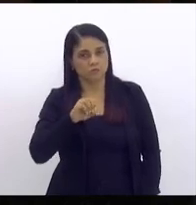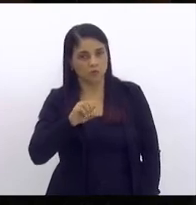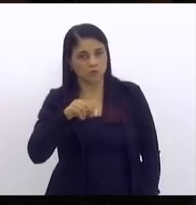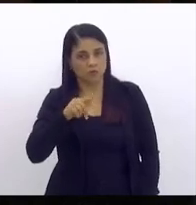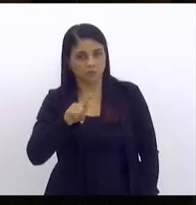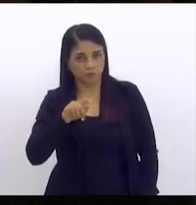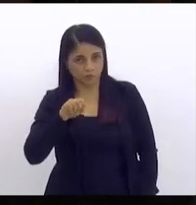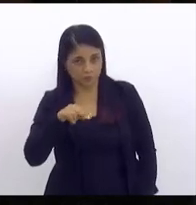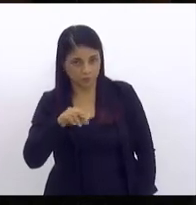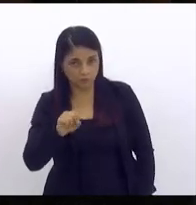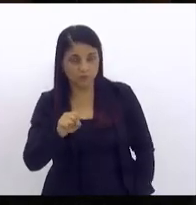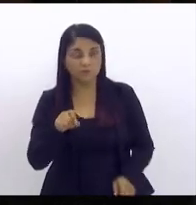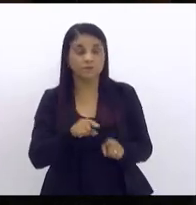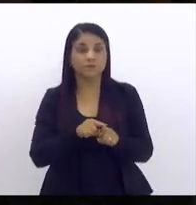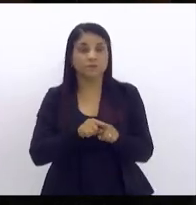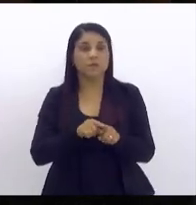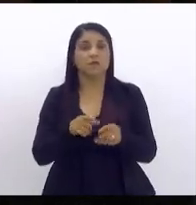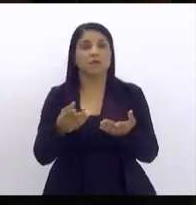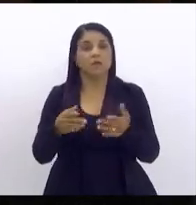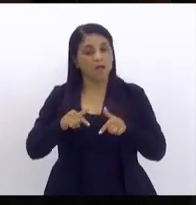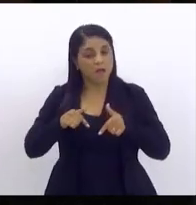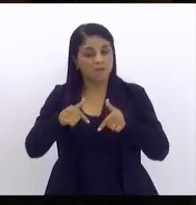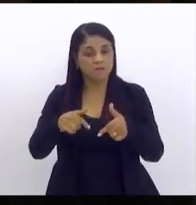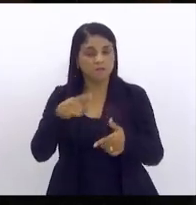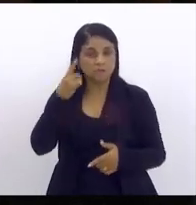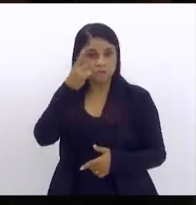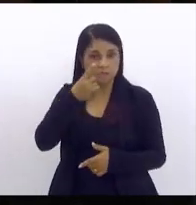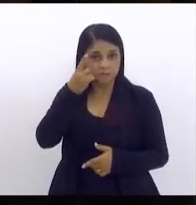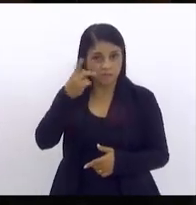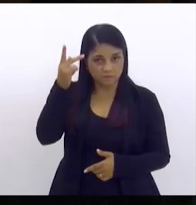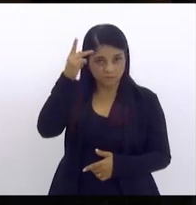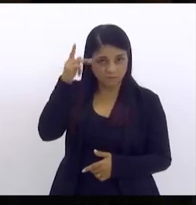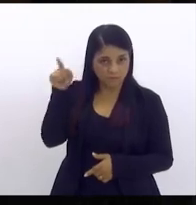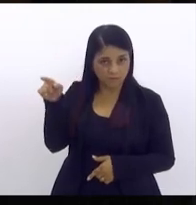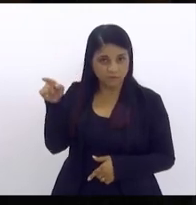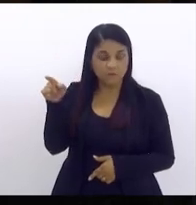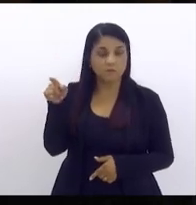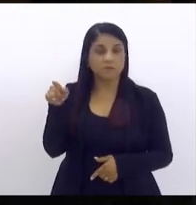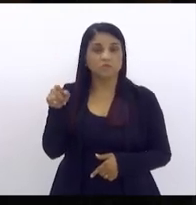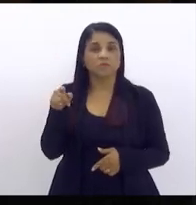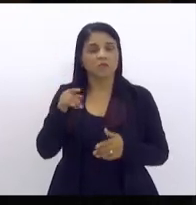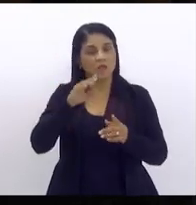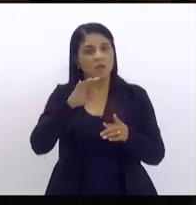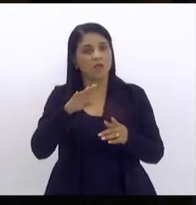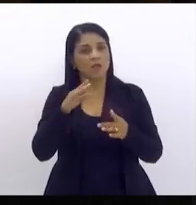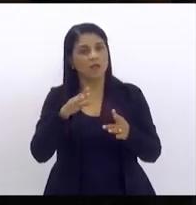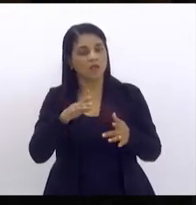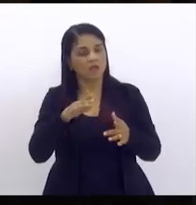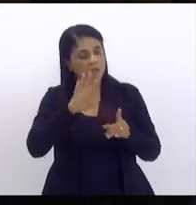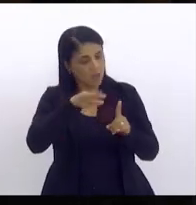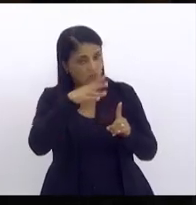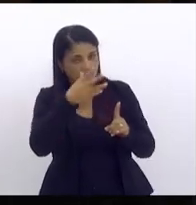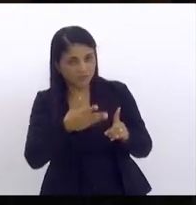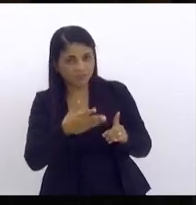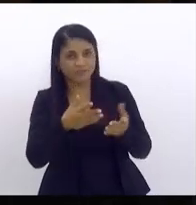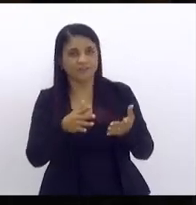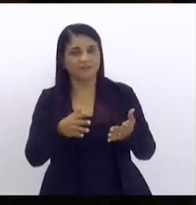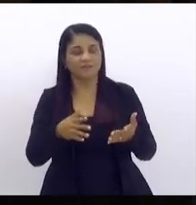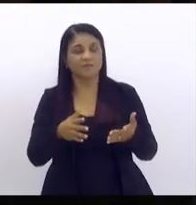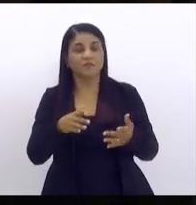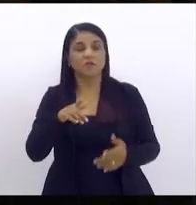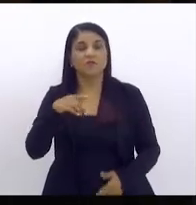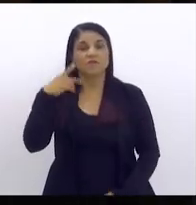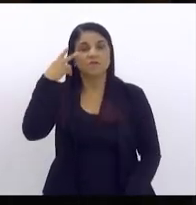da atuação das nossas parlamentares em São Paulo, elogiar aqui a querida Luana, vereadora